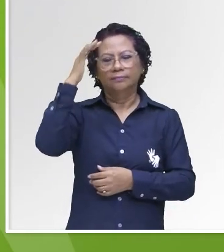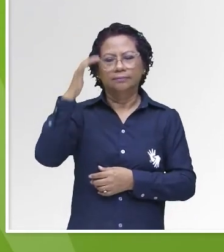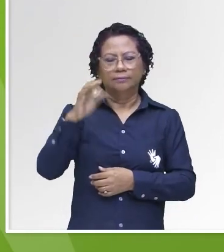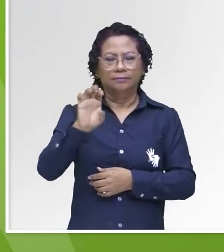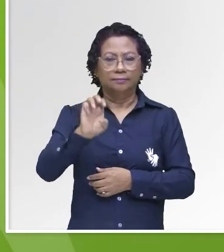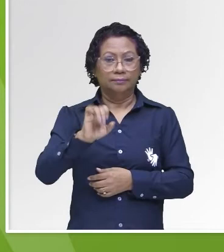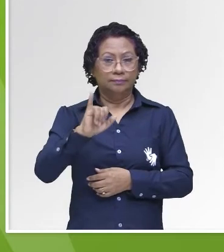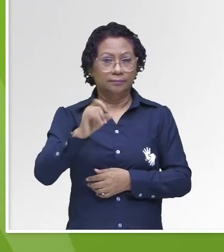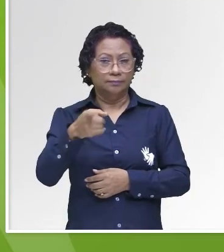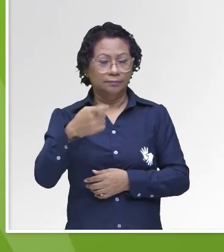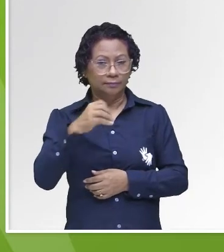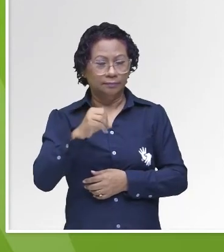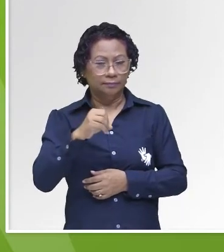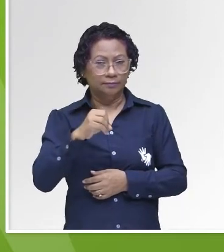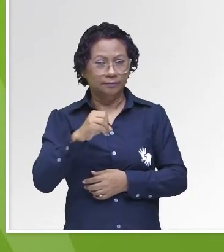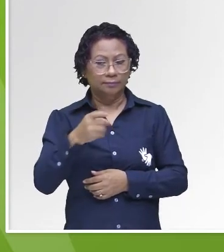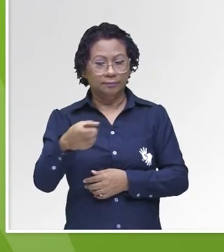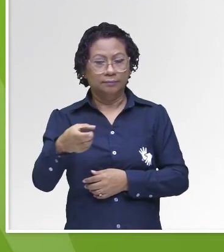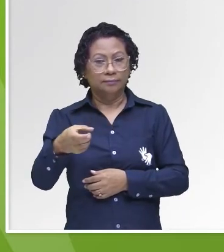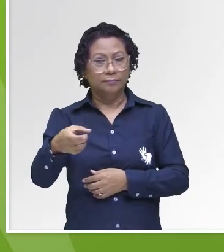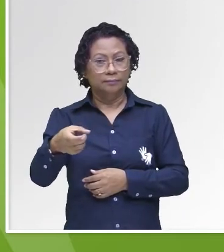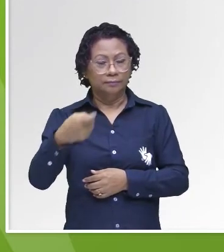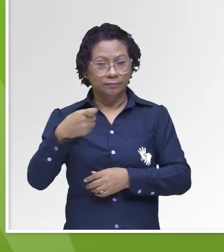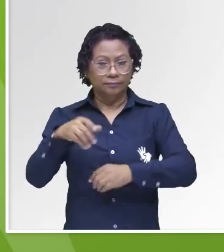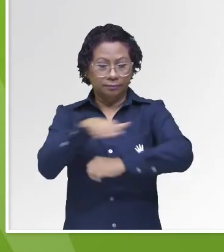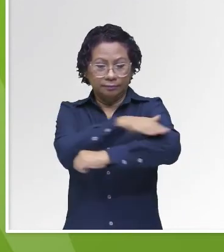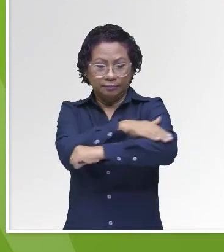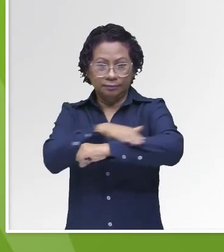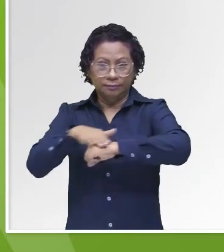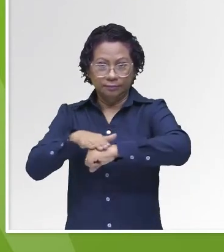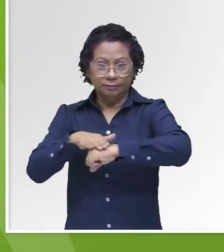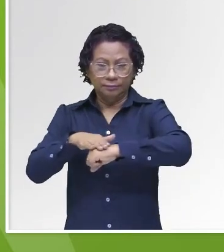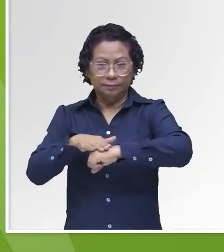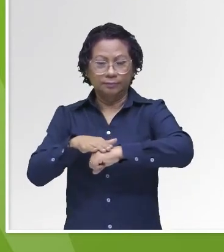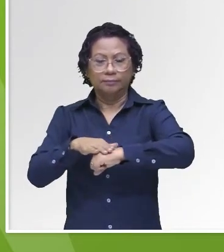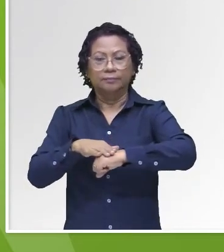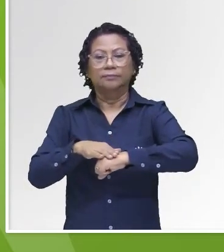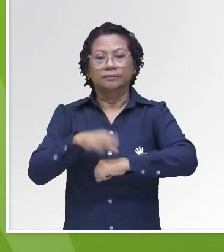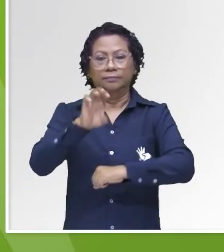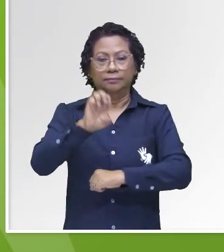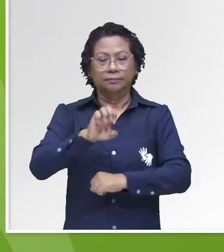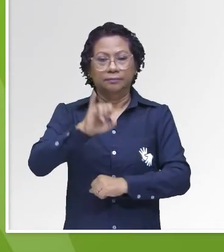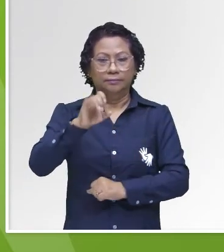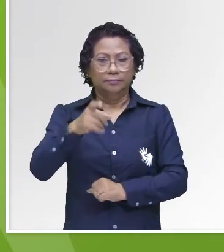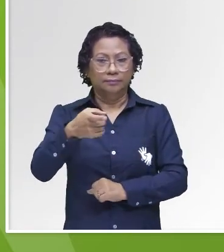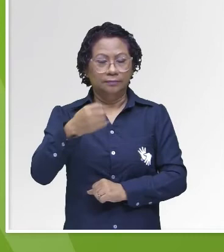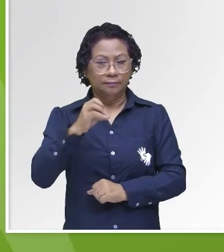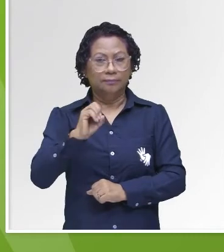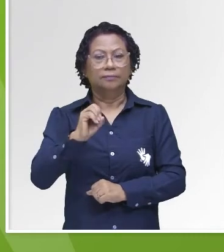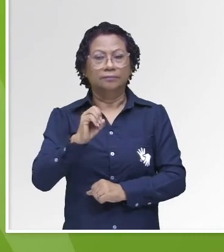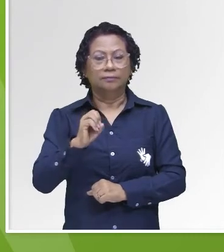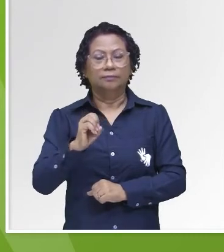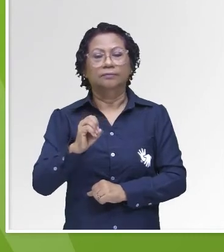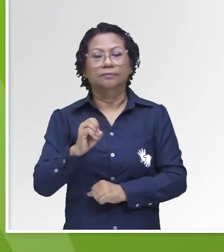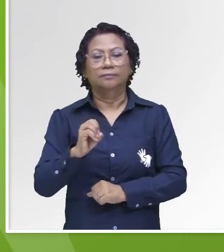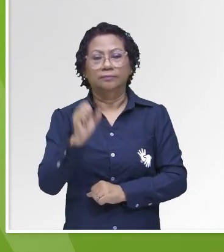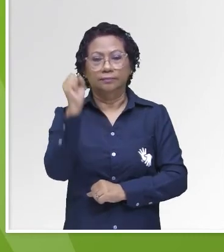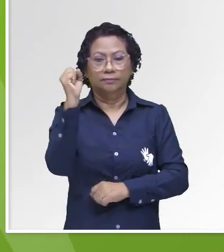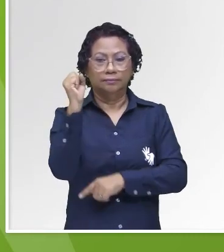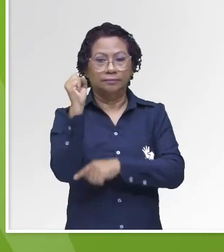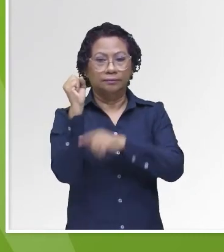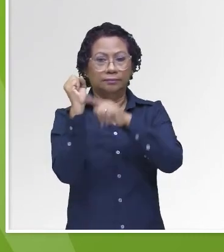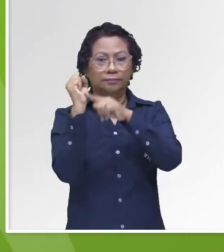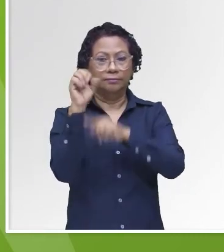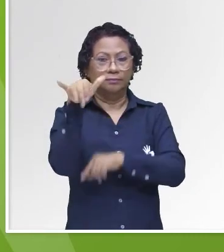x, horizontal, movimento uniforme. Eixo y, vertical, movimento